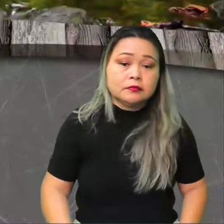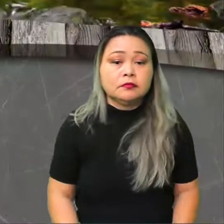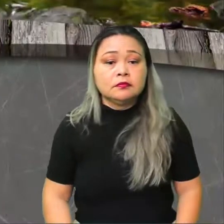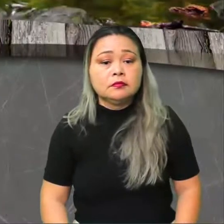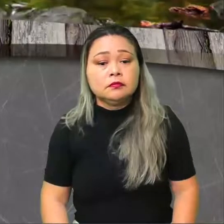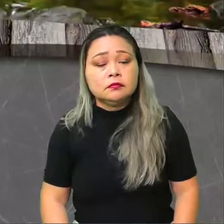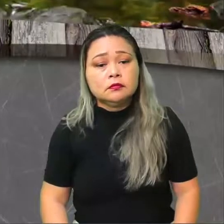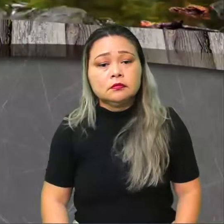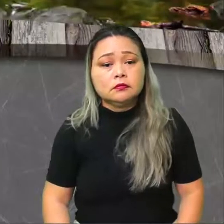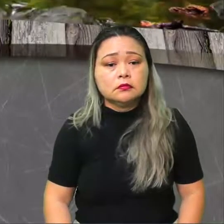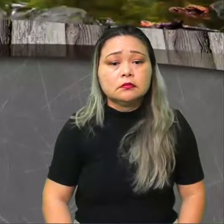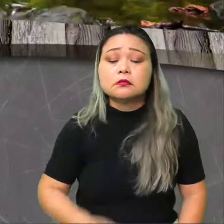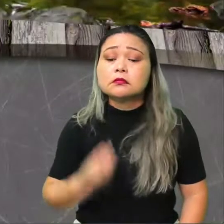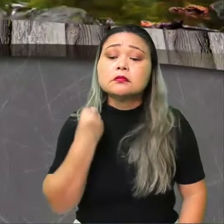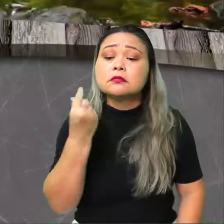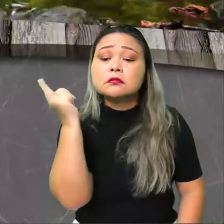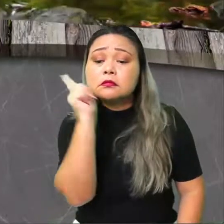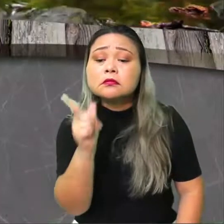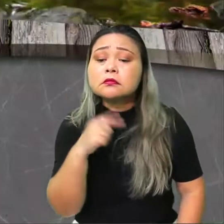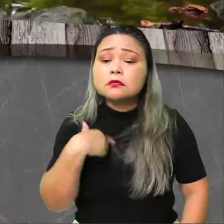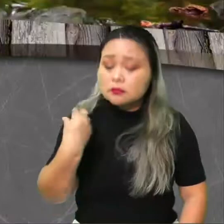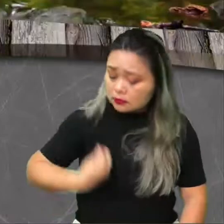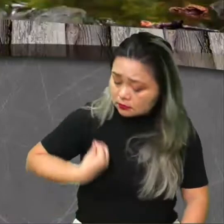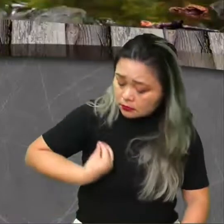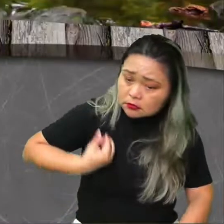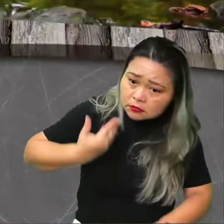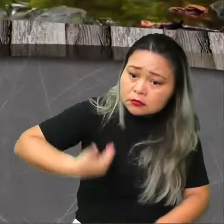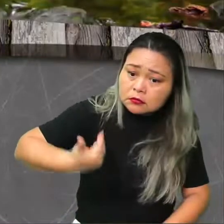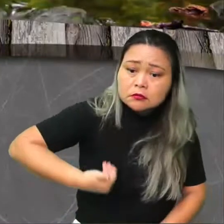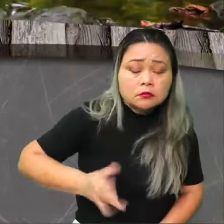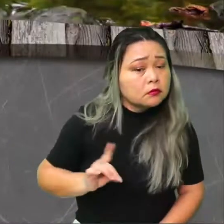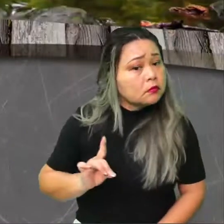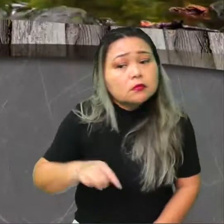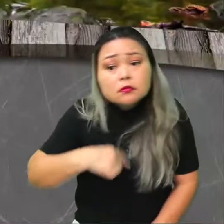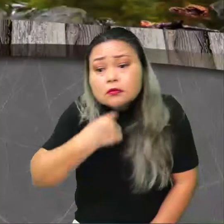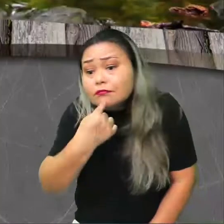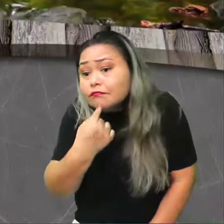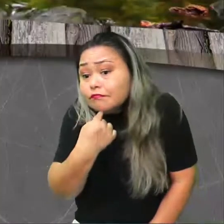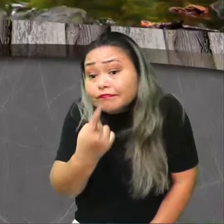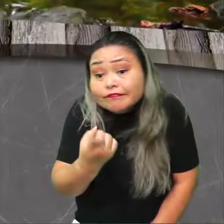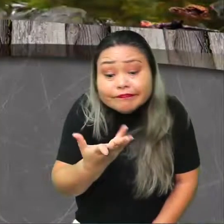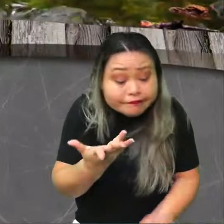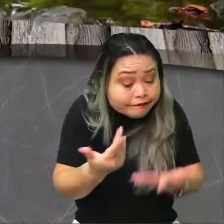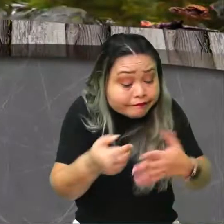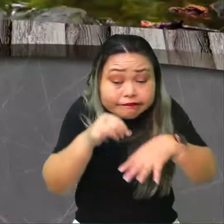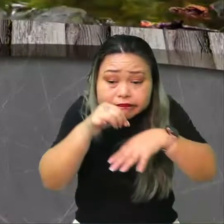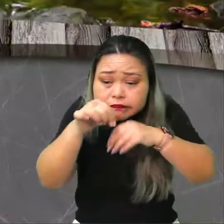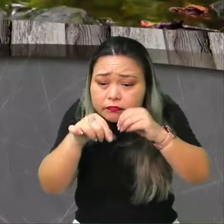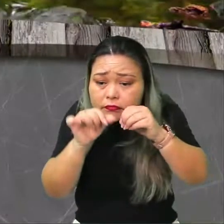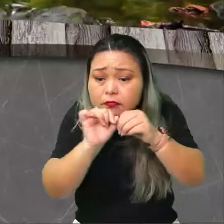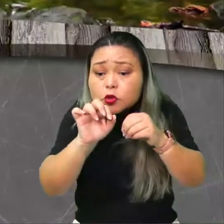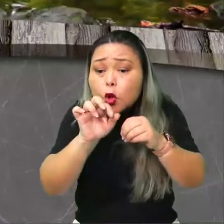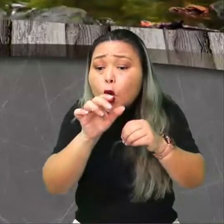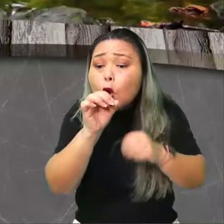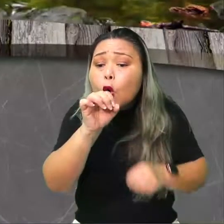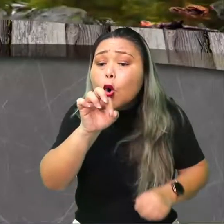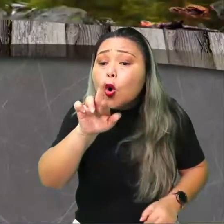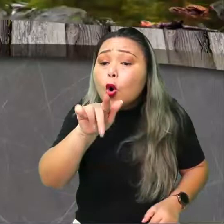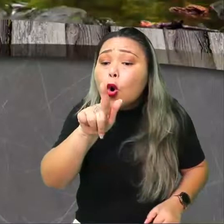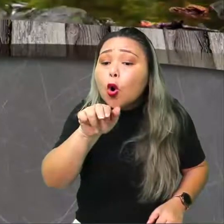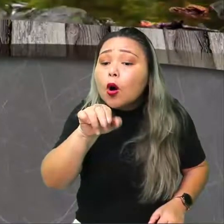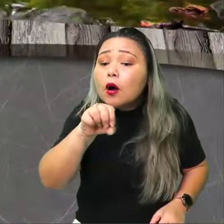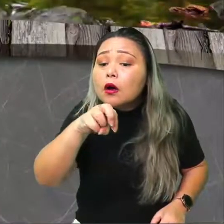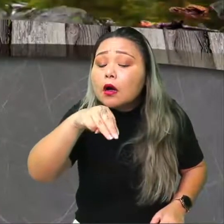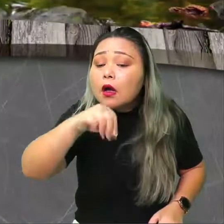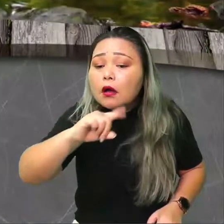tá? Como que eles conseguiam sobreviver? Não tem como existir esses organismos aí, não. E aí eles propuseram